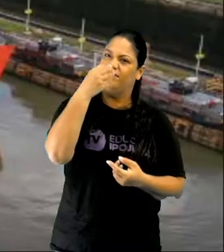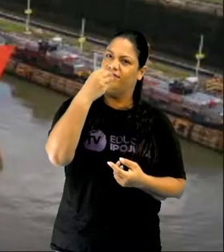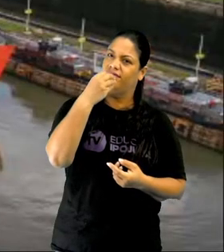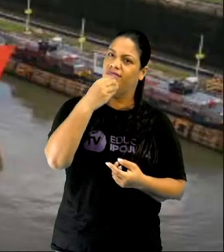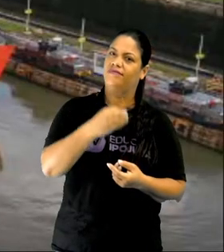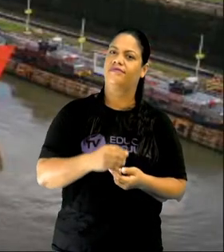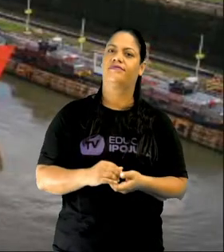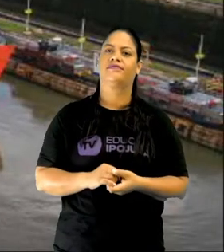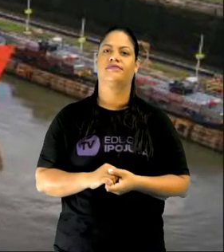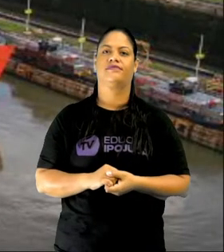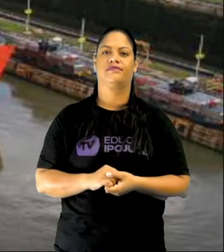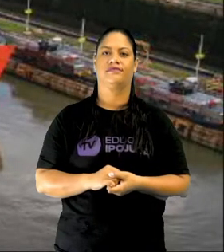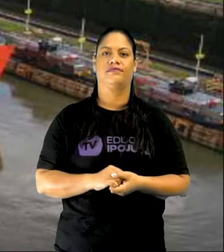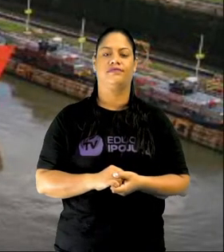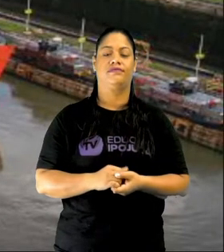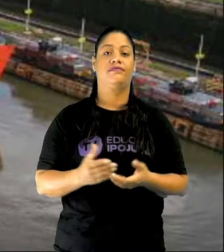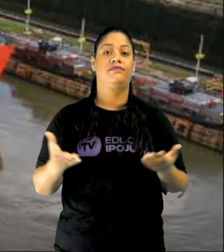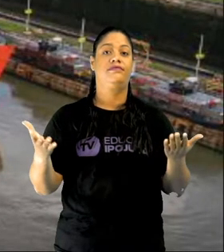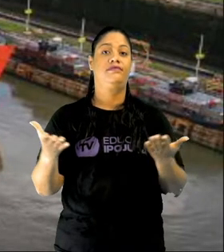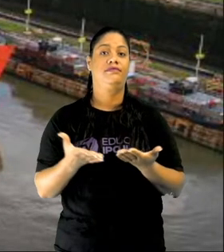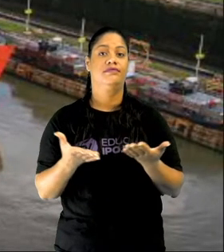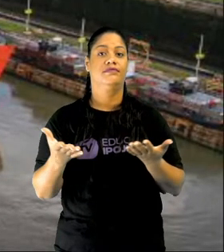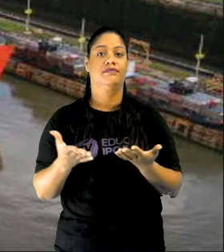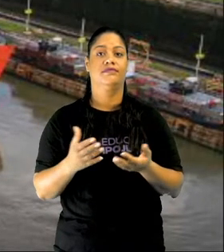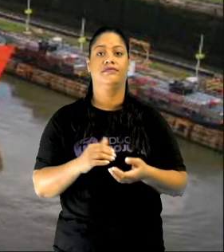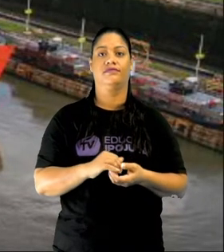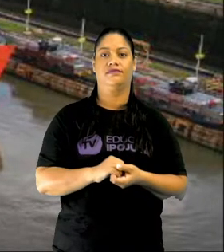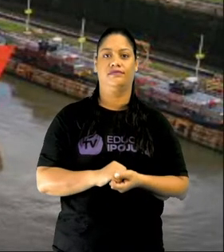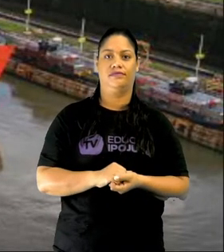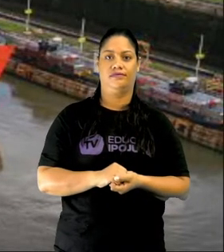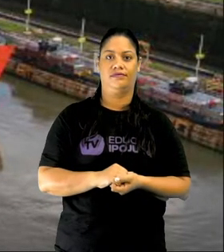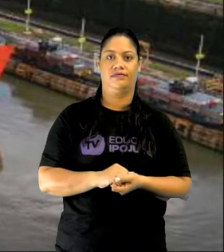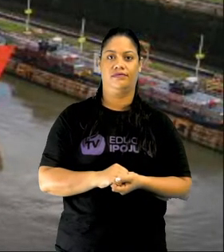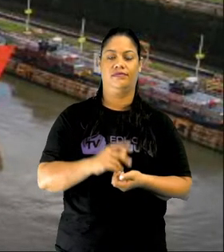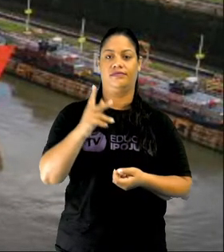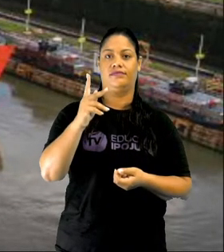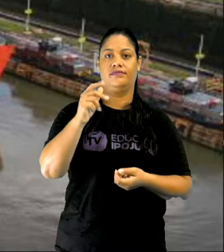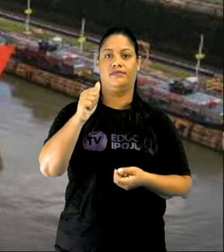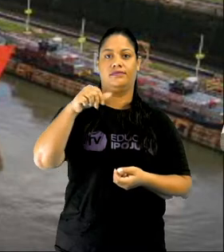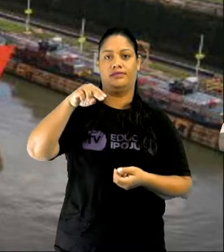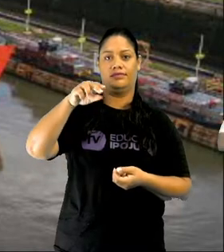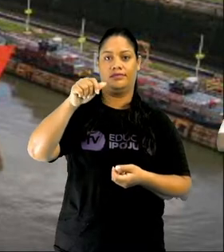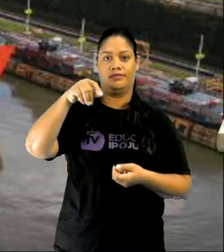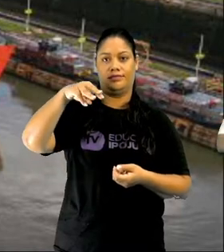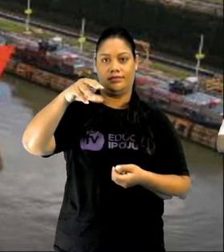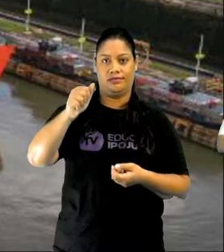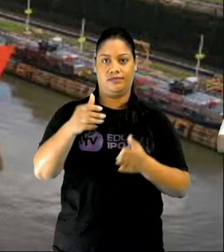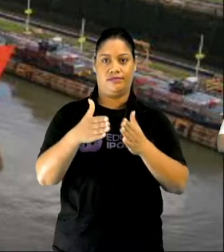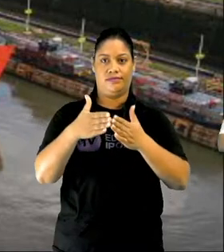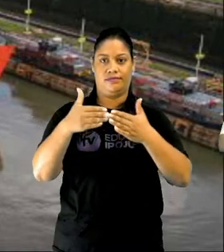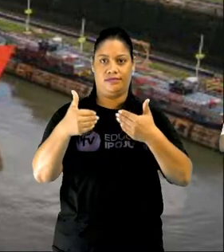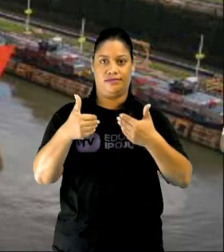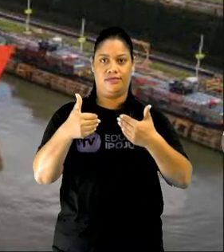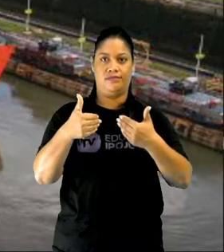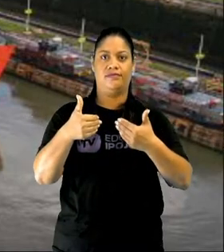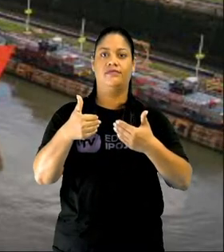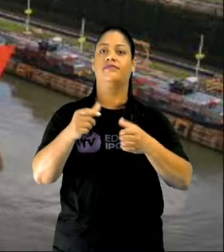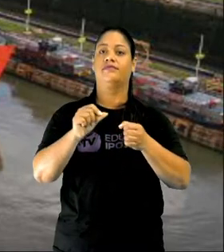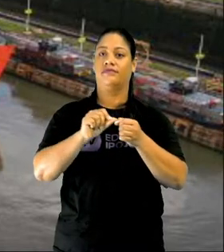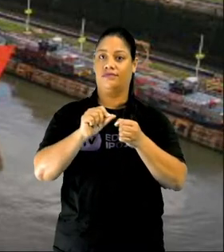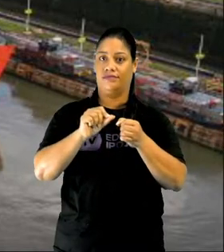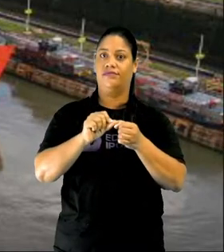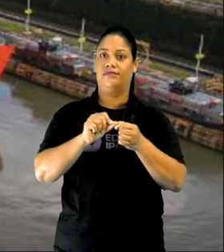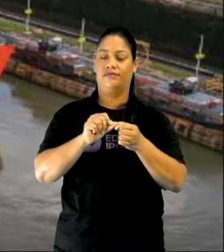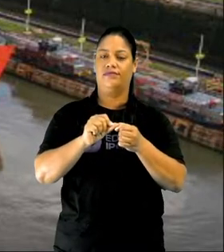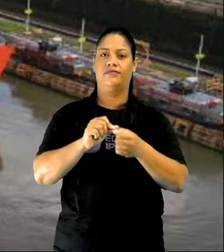fraca. Vamos falar agora do Canal do Panamá. O Canal do Panamá, ele foi